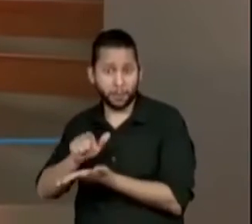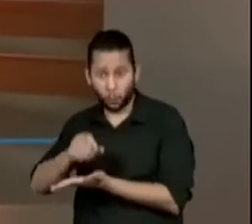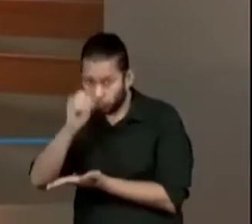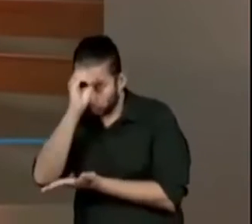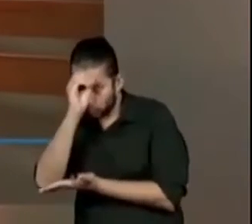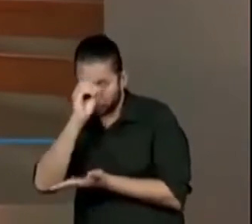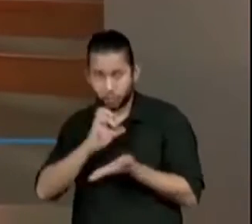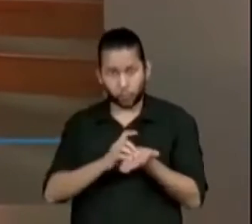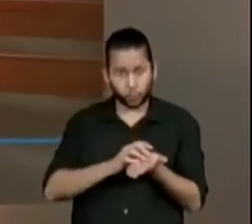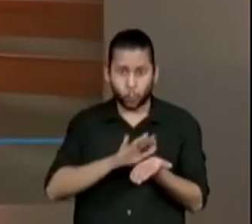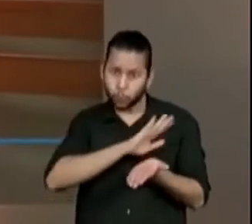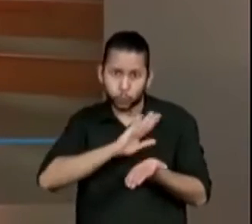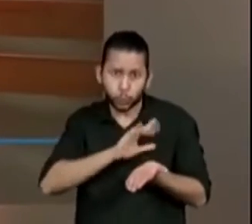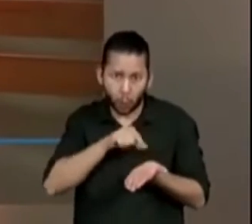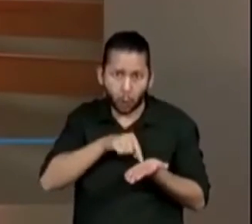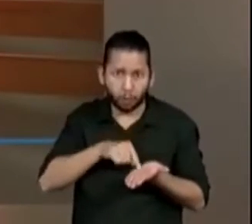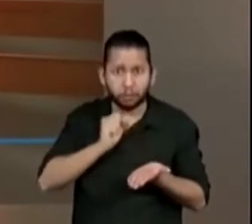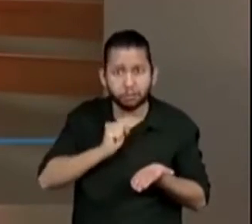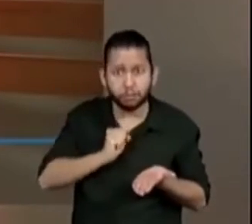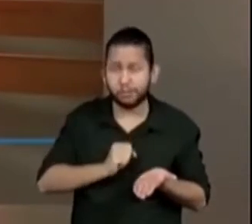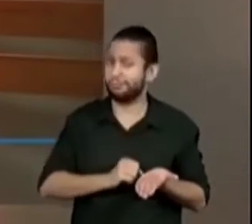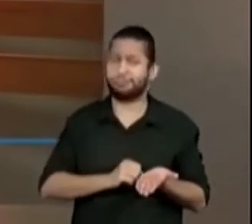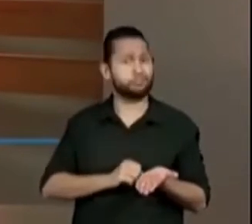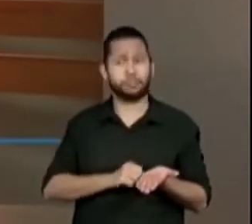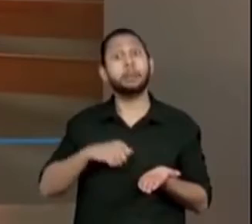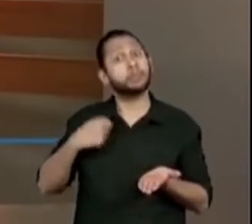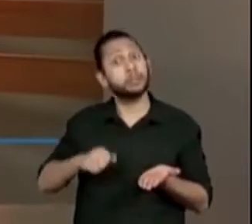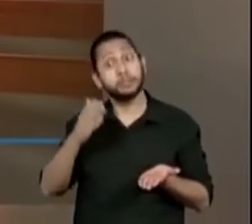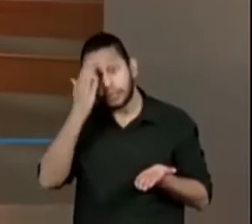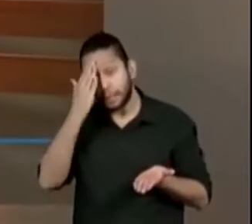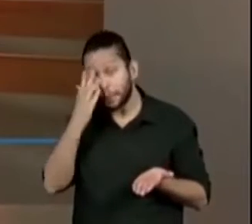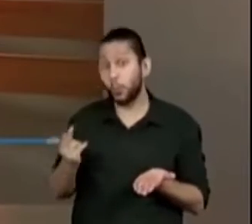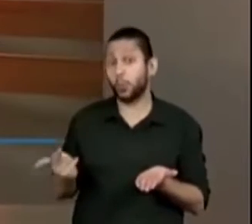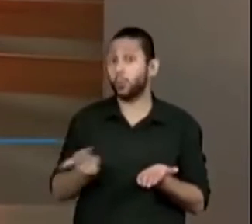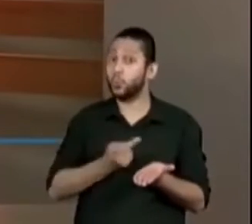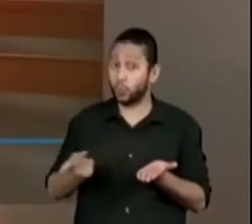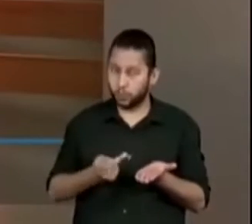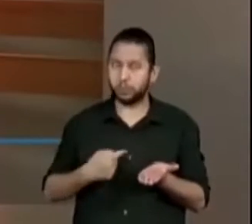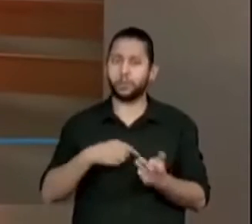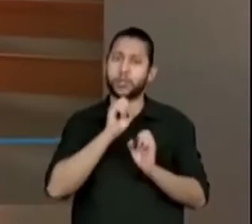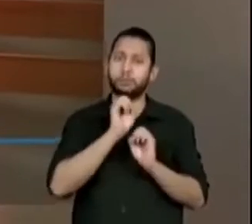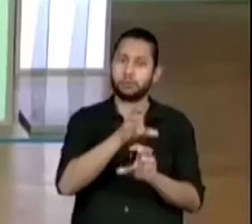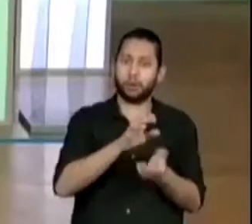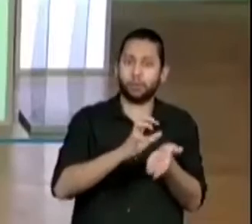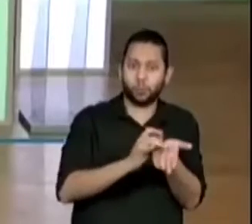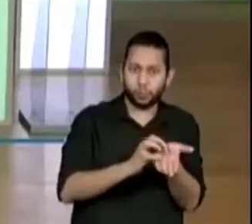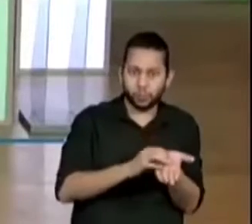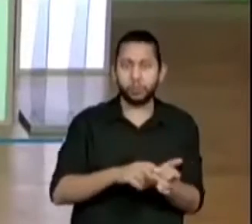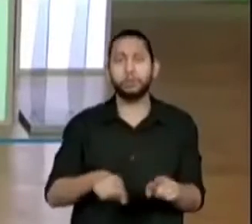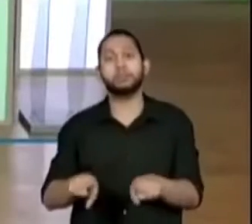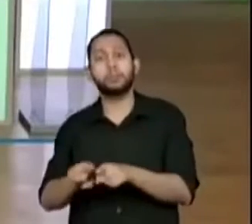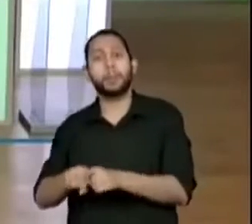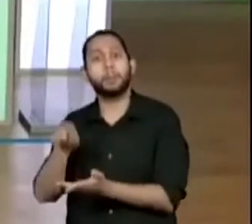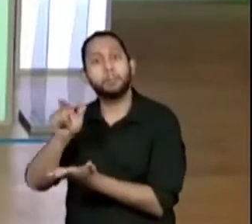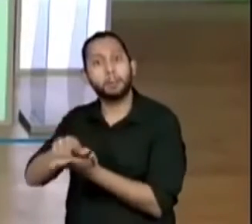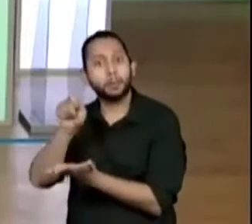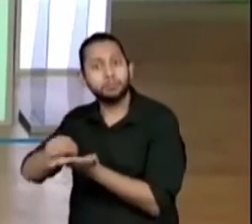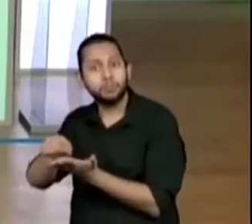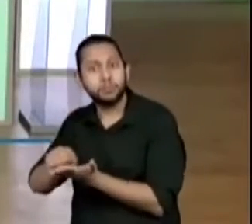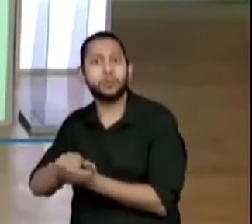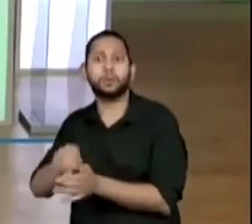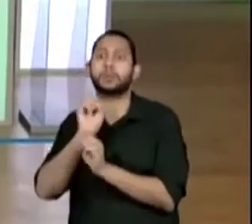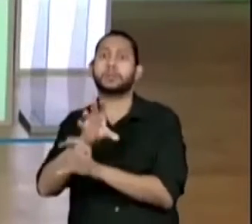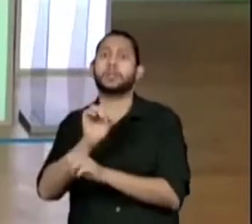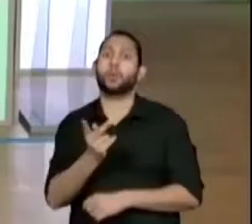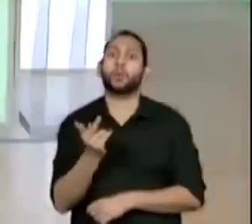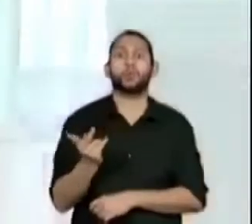gente vai entender algumas regularidades em relação à calculadora, mas a gente vai aprender também a fazer sem a calculadora. Certo, Pro? Certo. Tá, então vamos lá. Vou ler